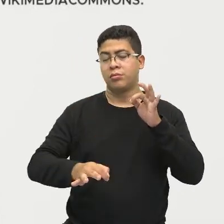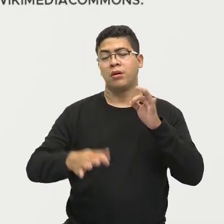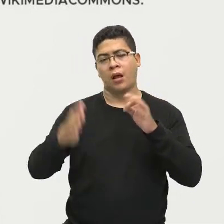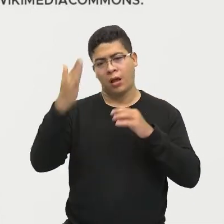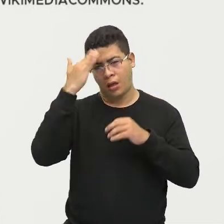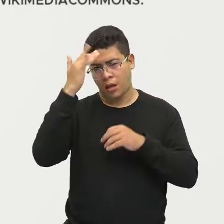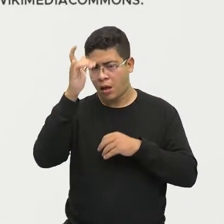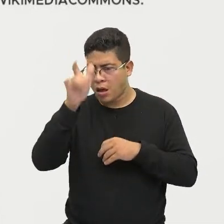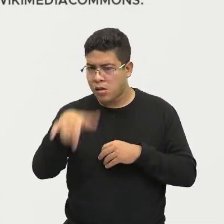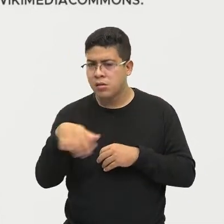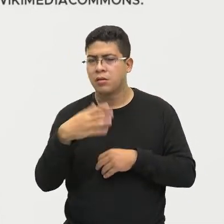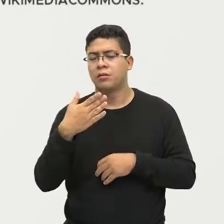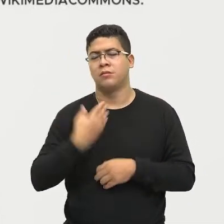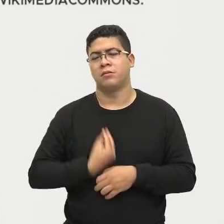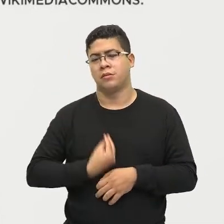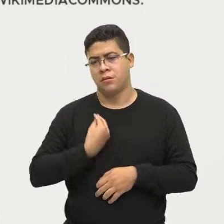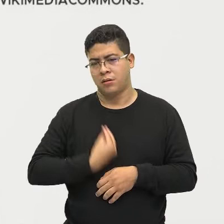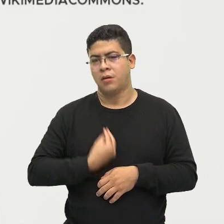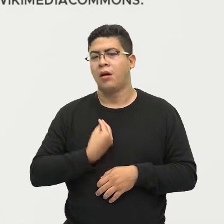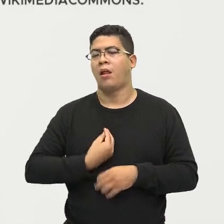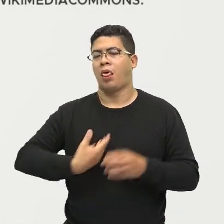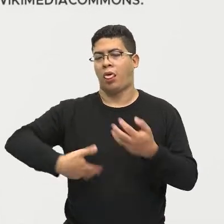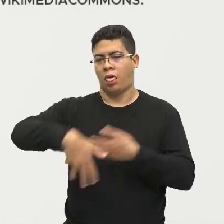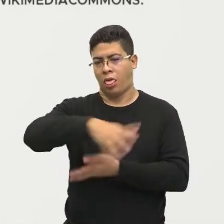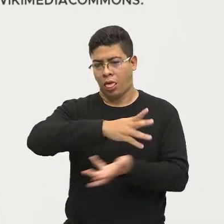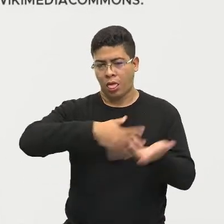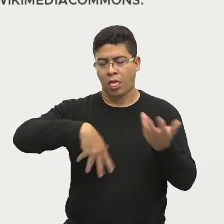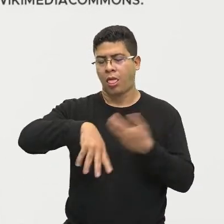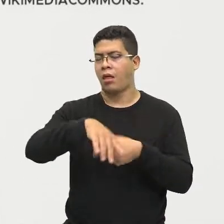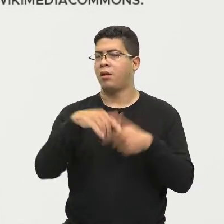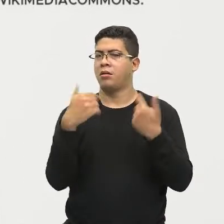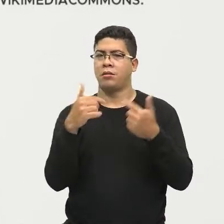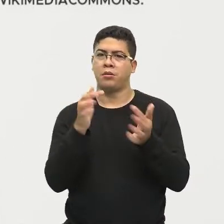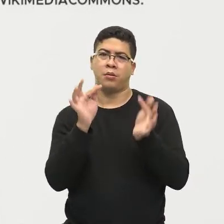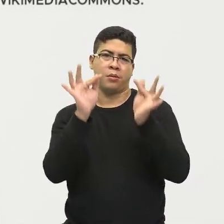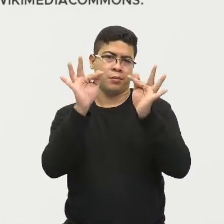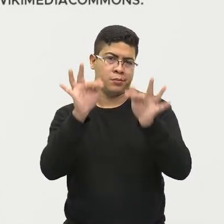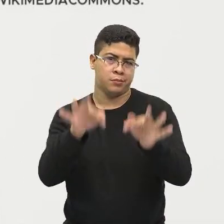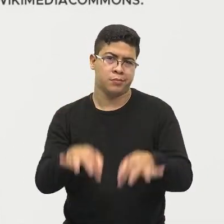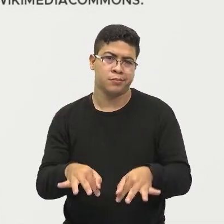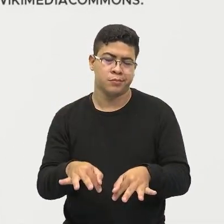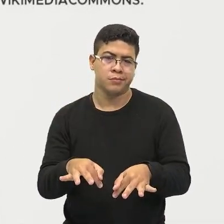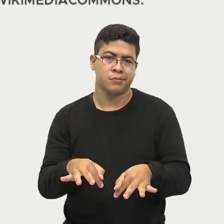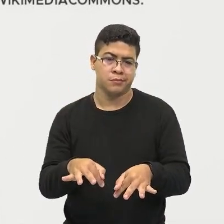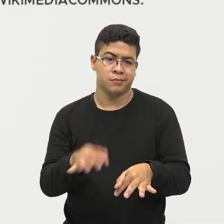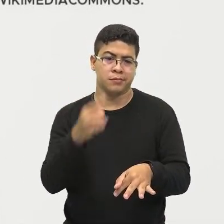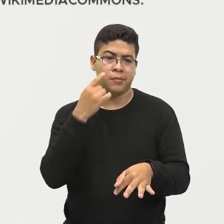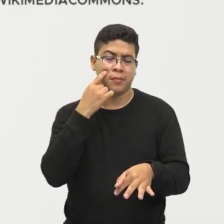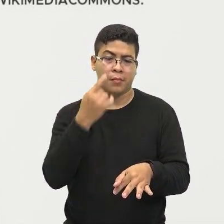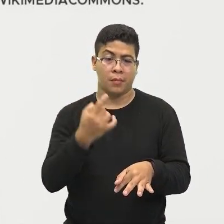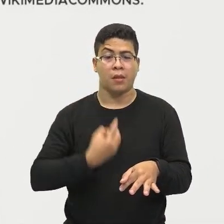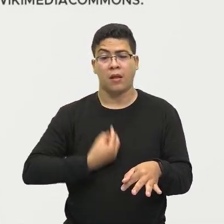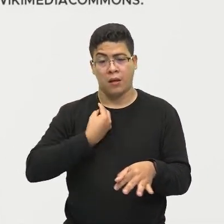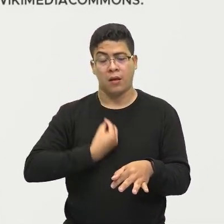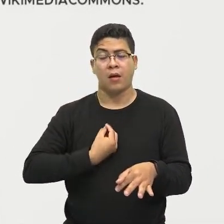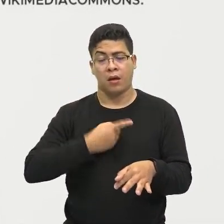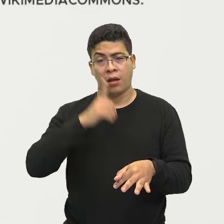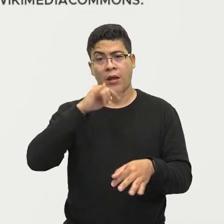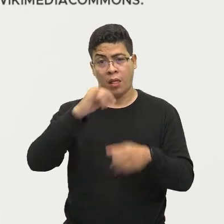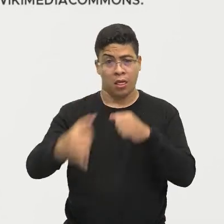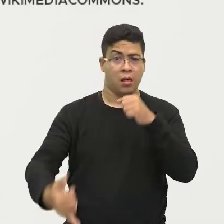sabia que a vida é uma agitação feroz e sem finalidade, que a vida